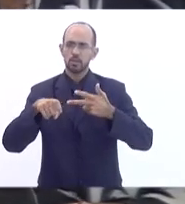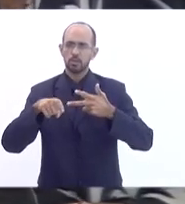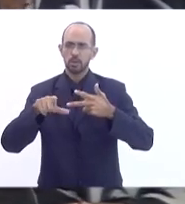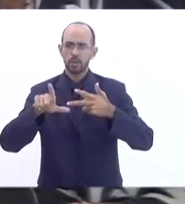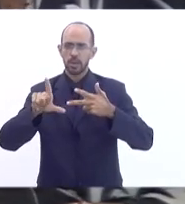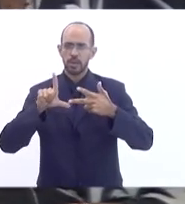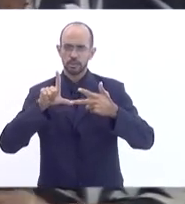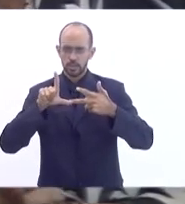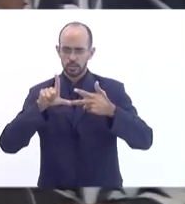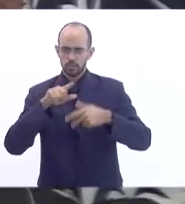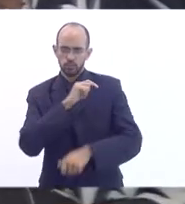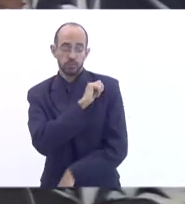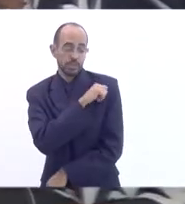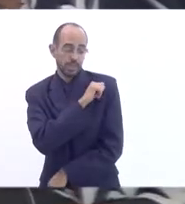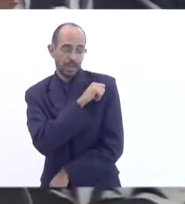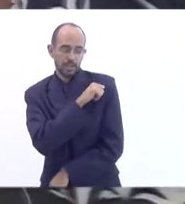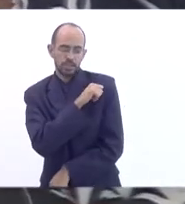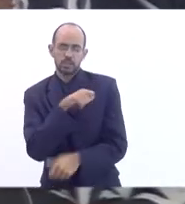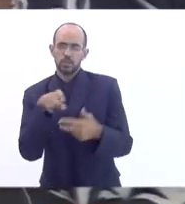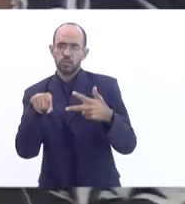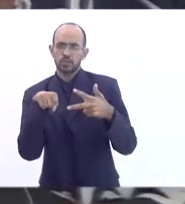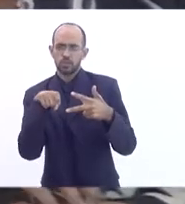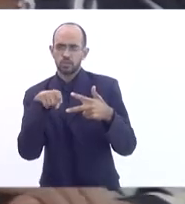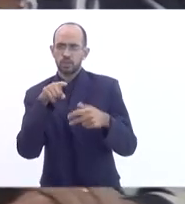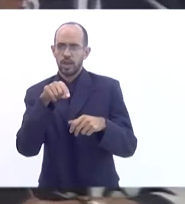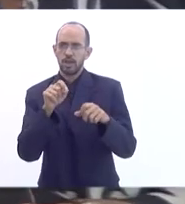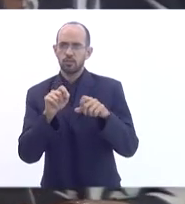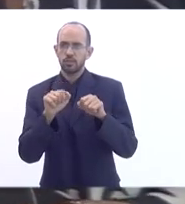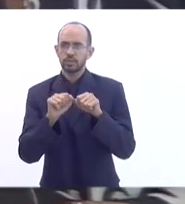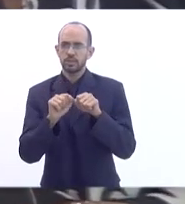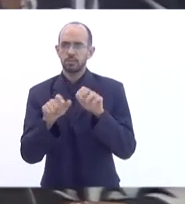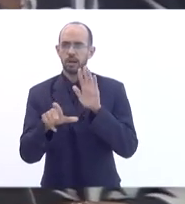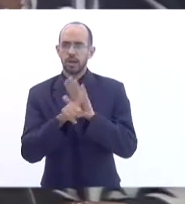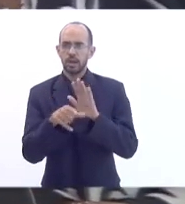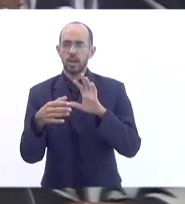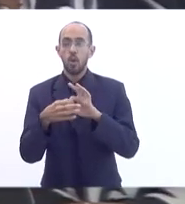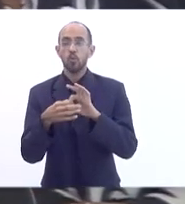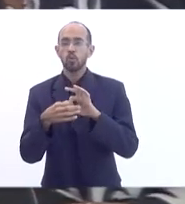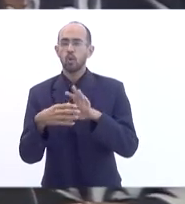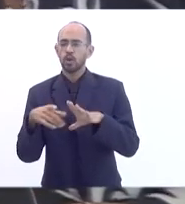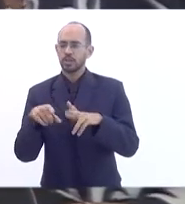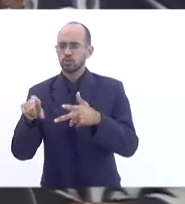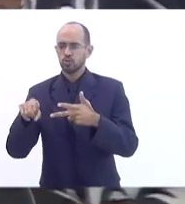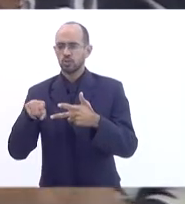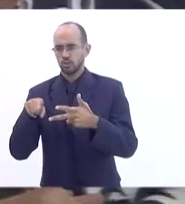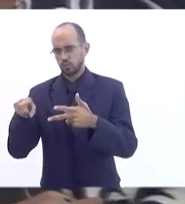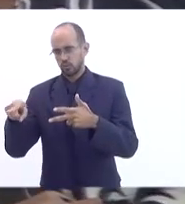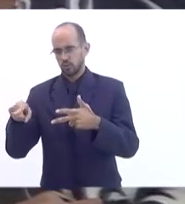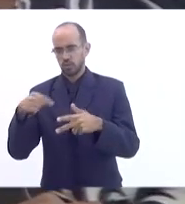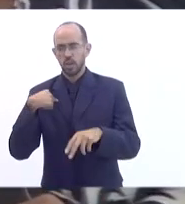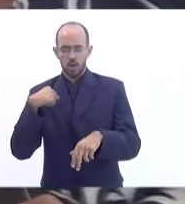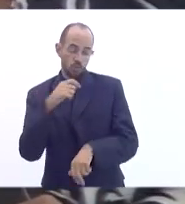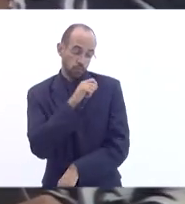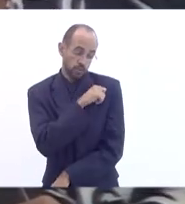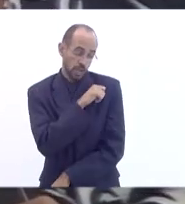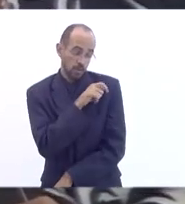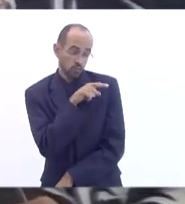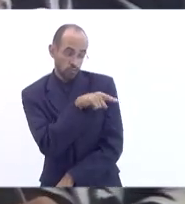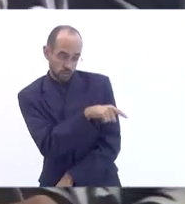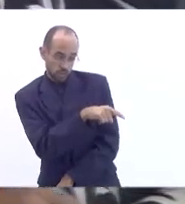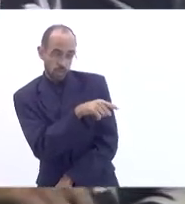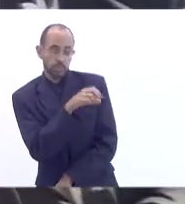fiscaliza o Executivo é fazer uma lei autorizativa a grosso modo o seguinte Olha eu fiscalizo você